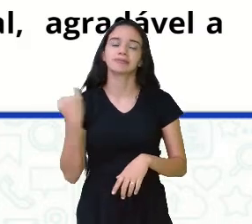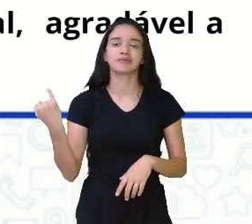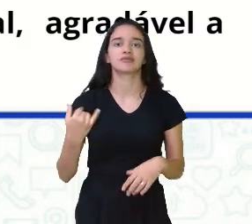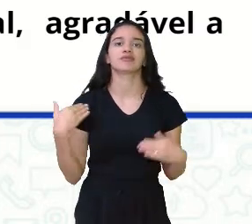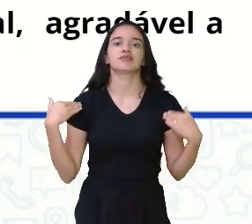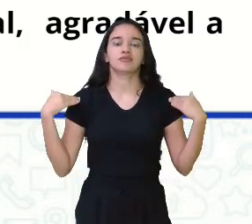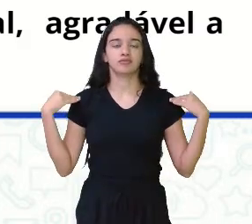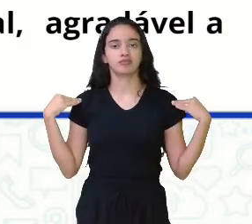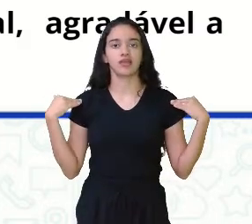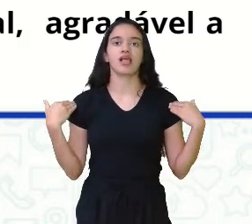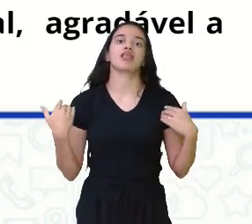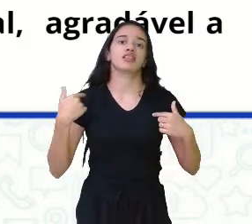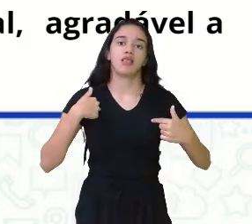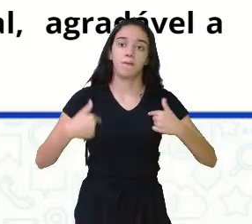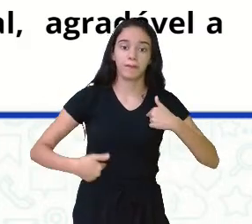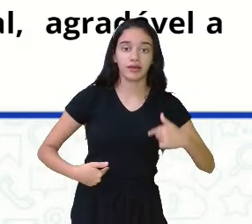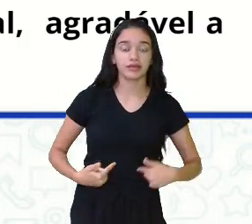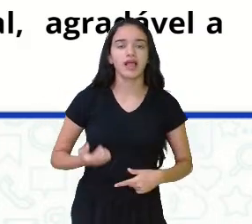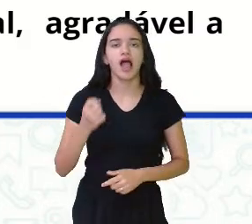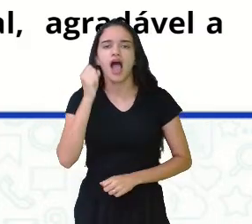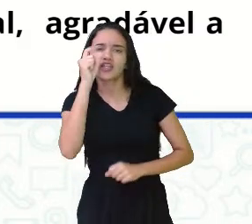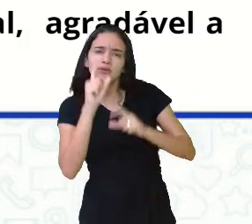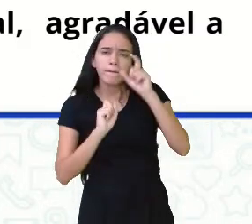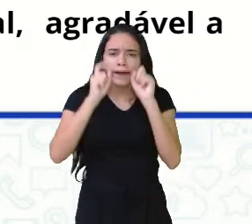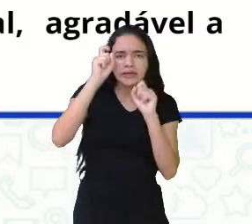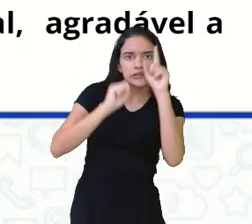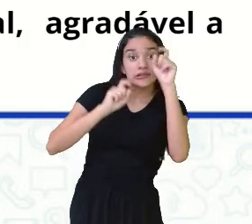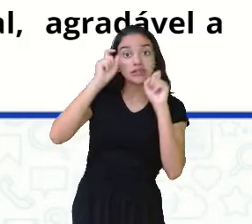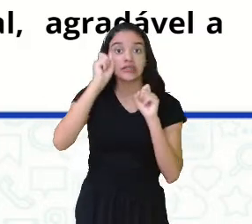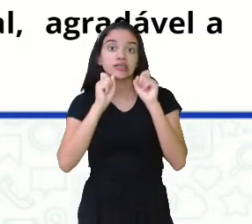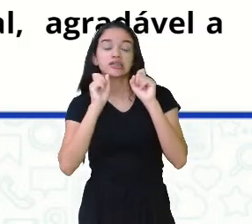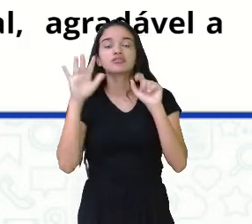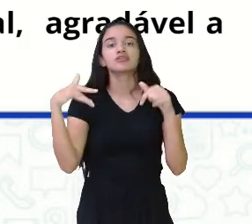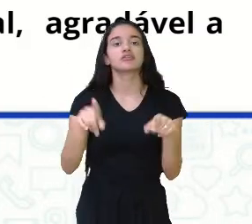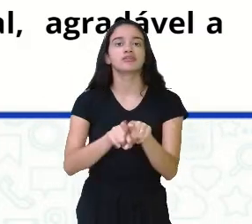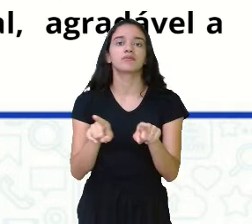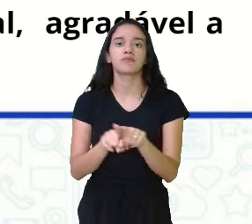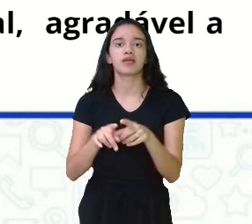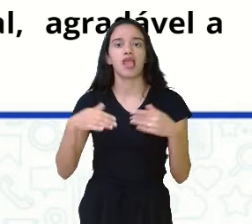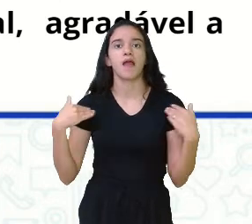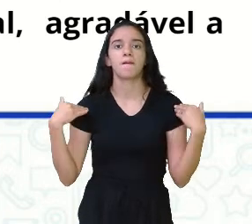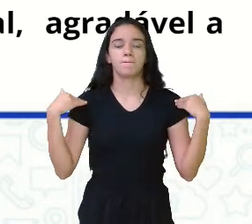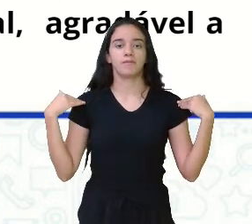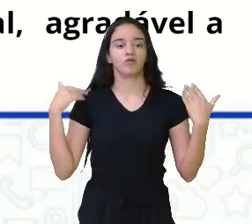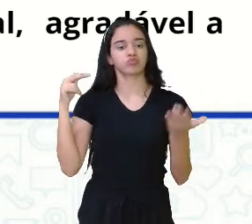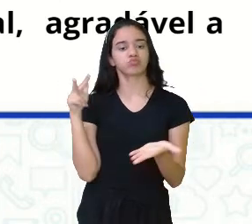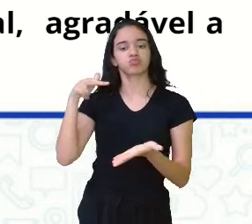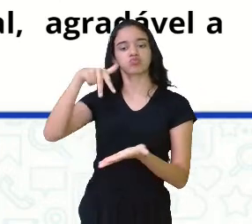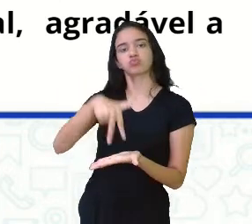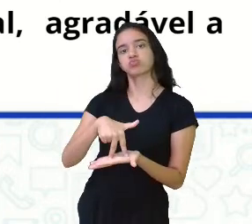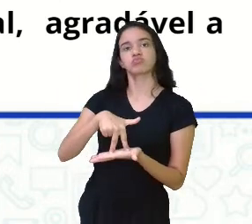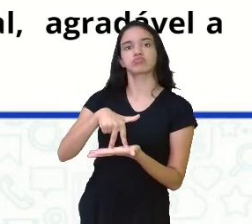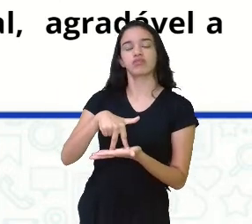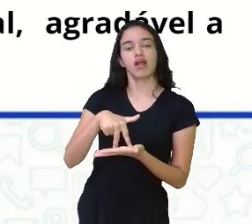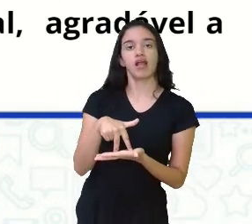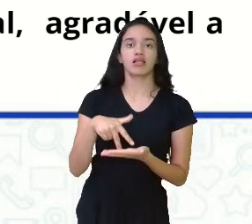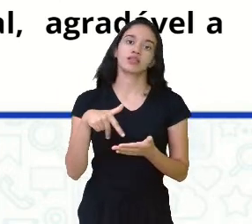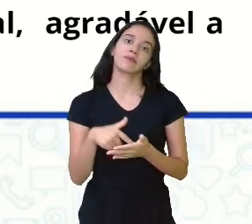tronco, os membros, as expressões faciais e as posturas devem se